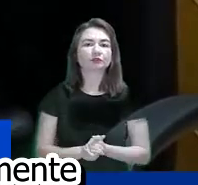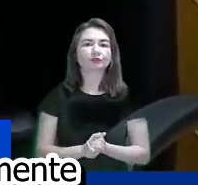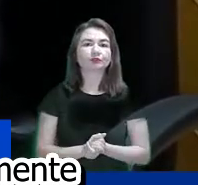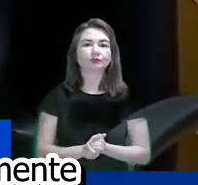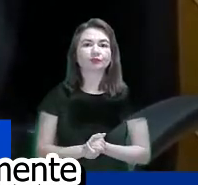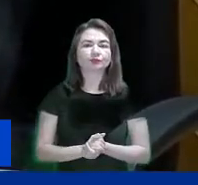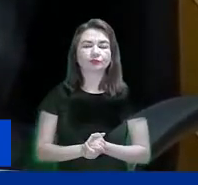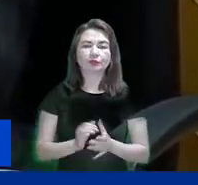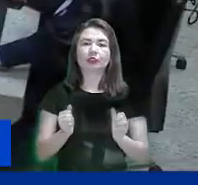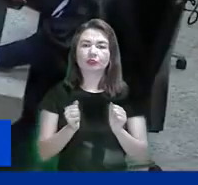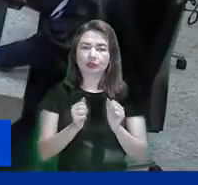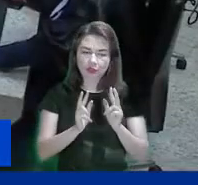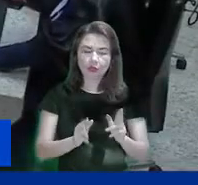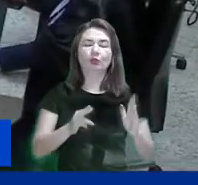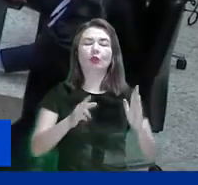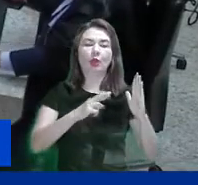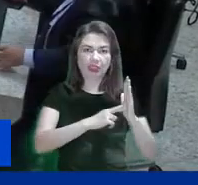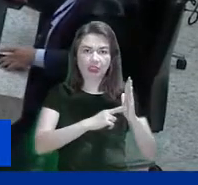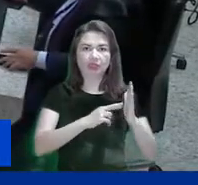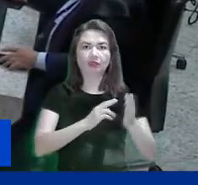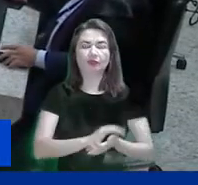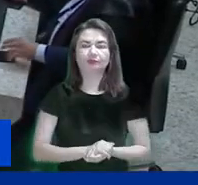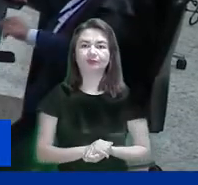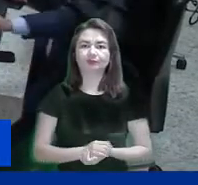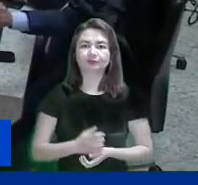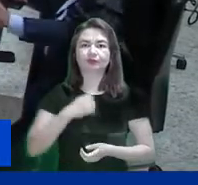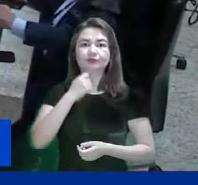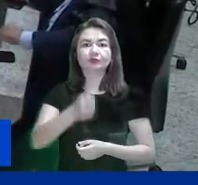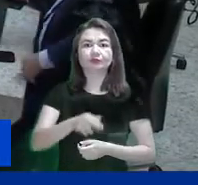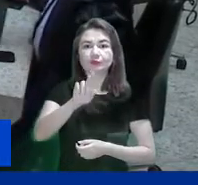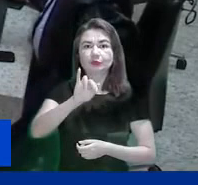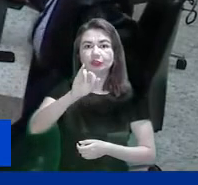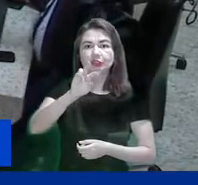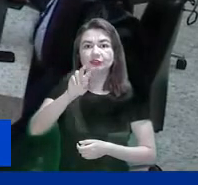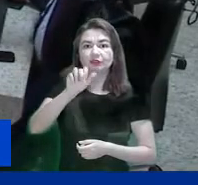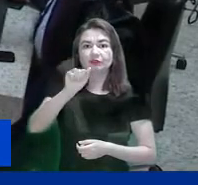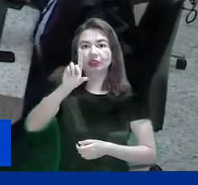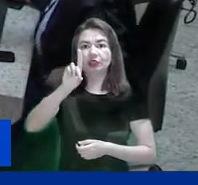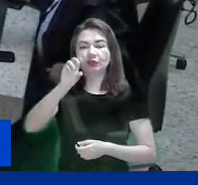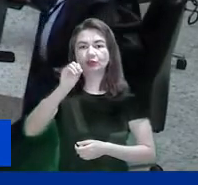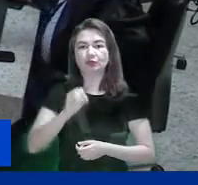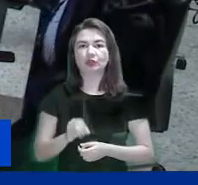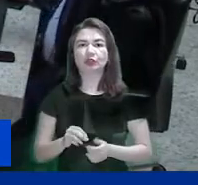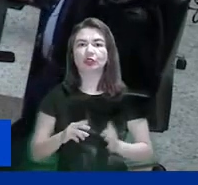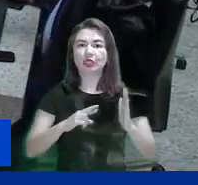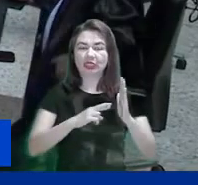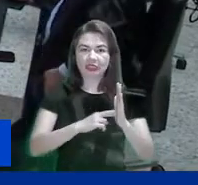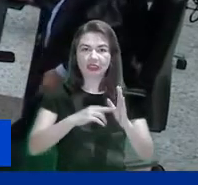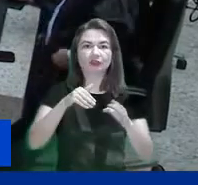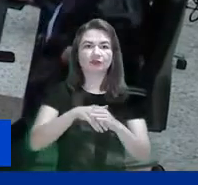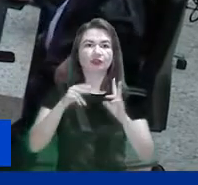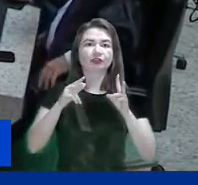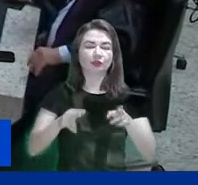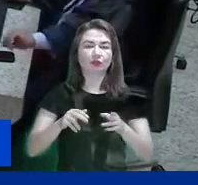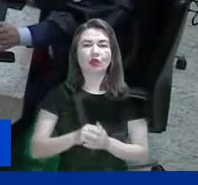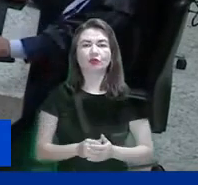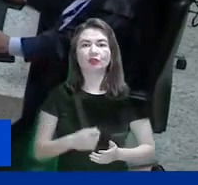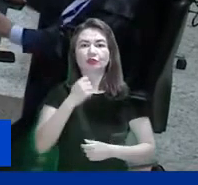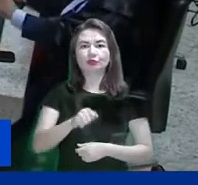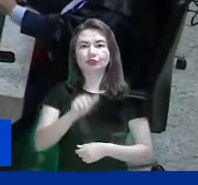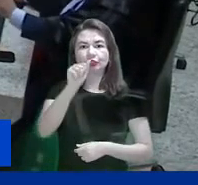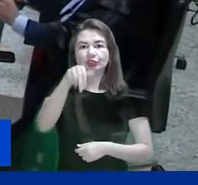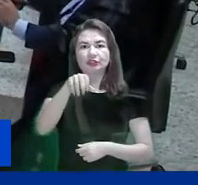Eu acompanho o relator, presidente. Juiz Rivaldo Valente? Também acompanho, senhor presidente. Juiz Anselmo